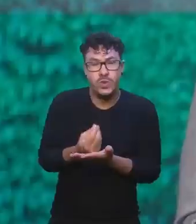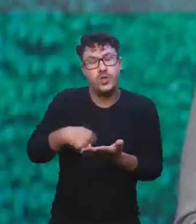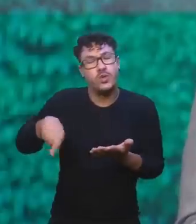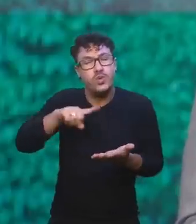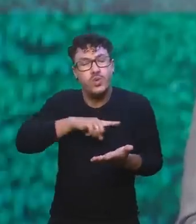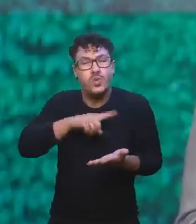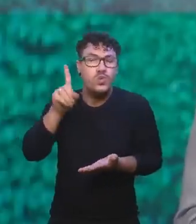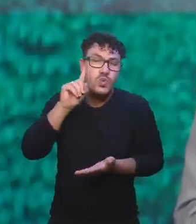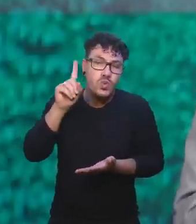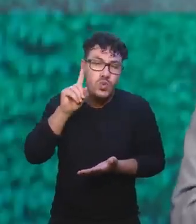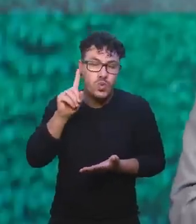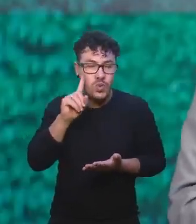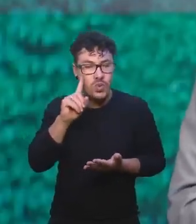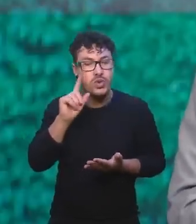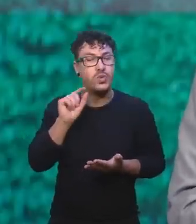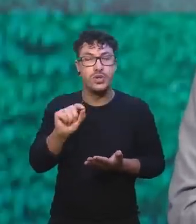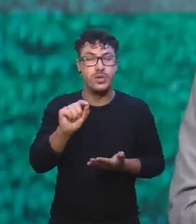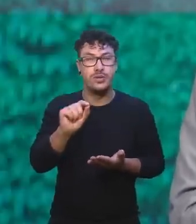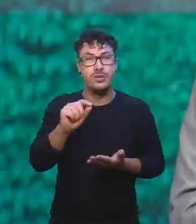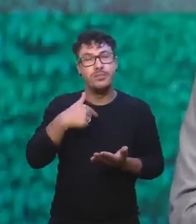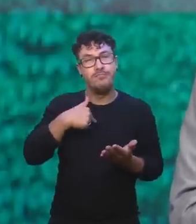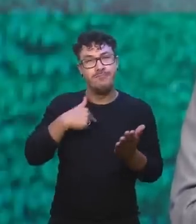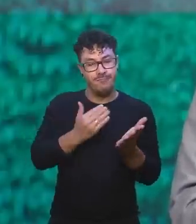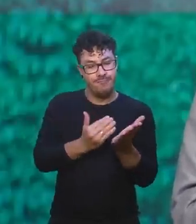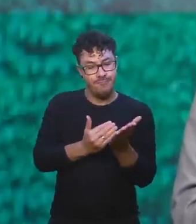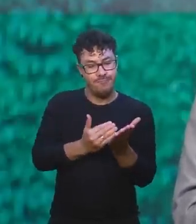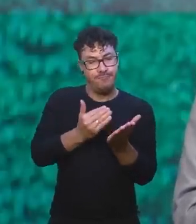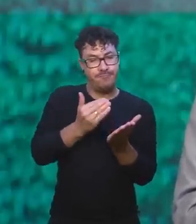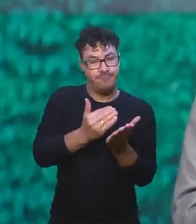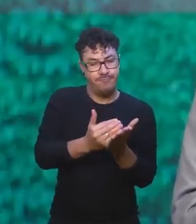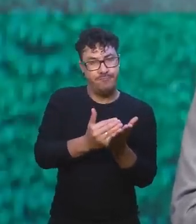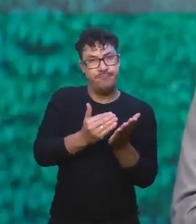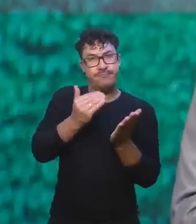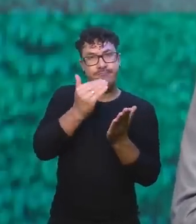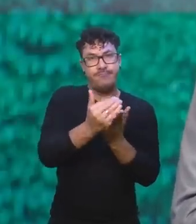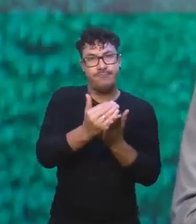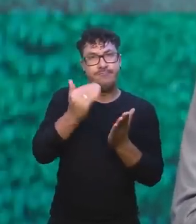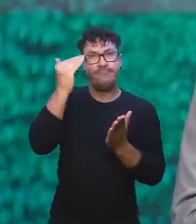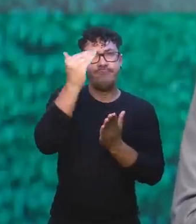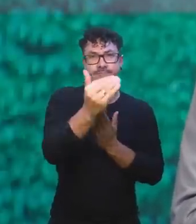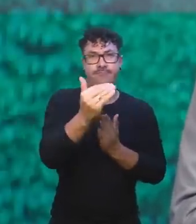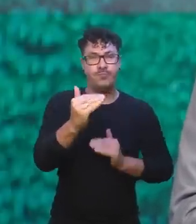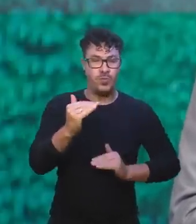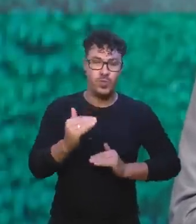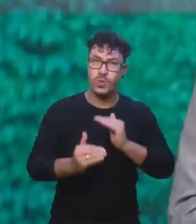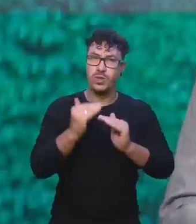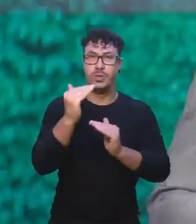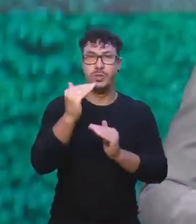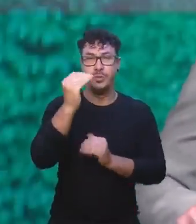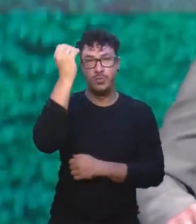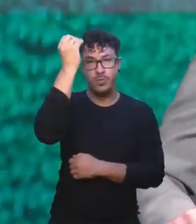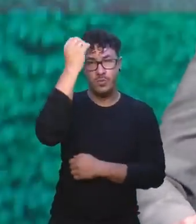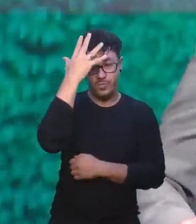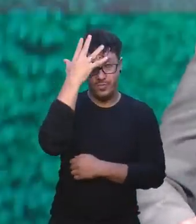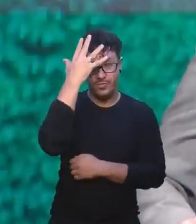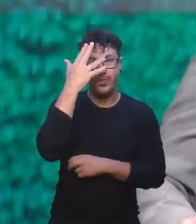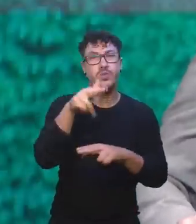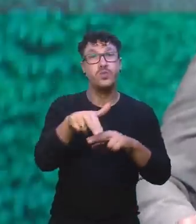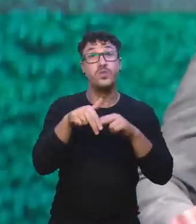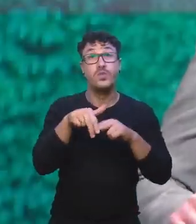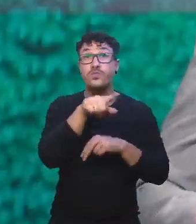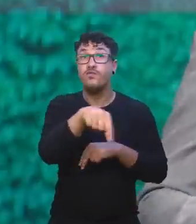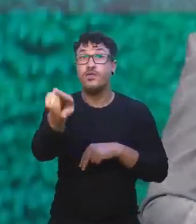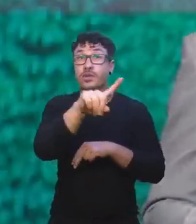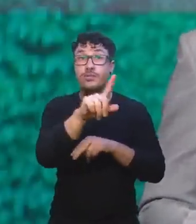promovendo este processo de sublimação, de iluminação espiritual. Então, muito importante este